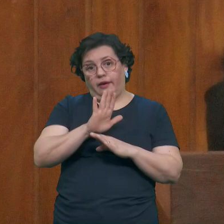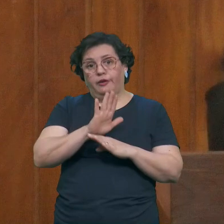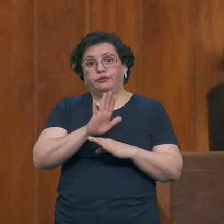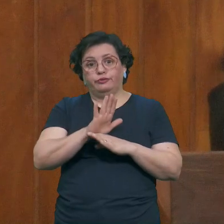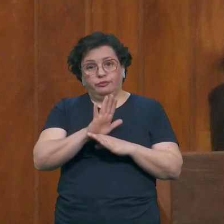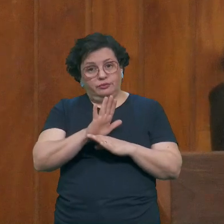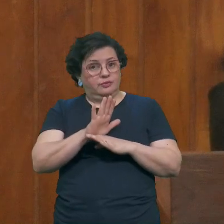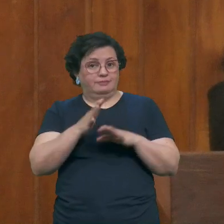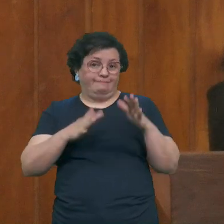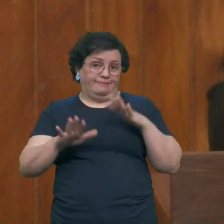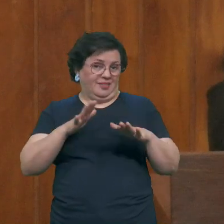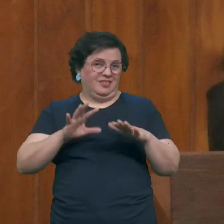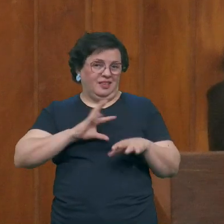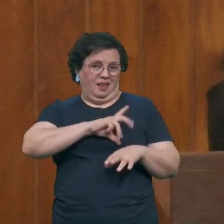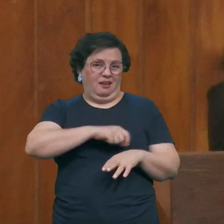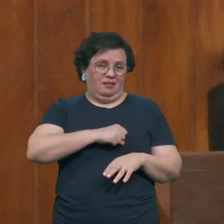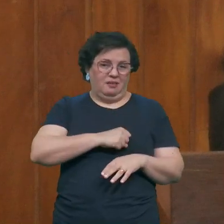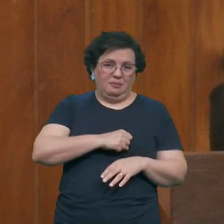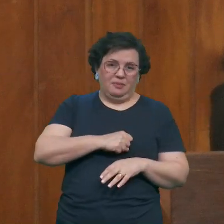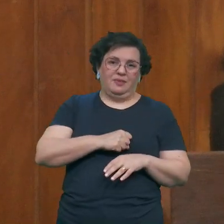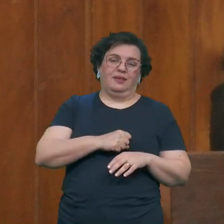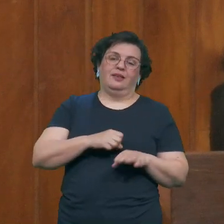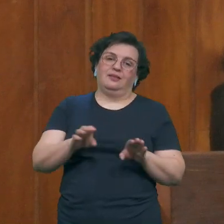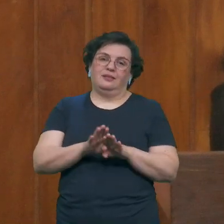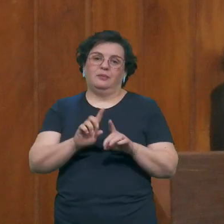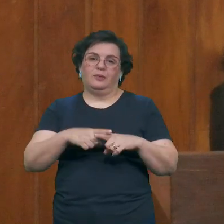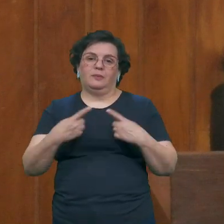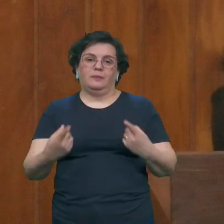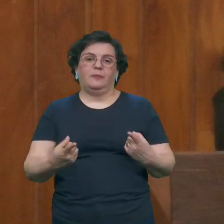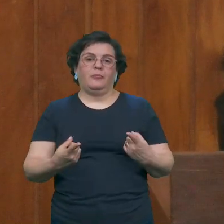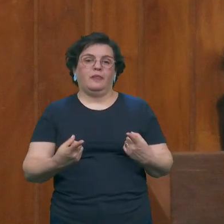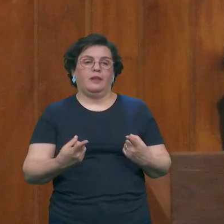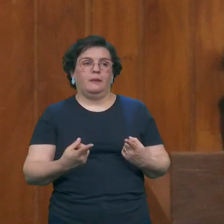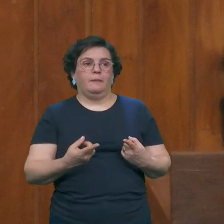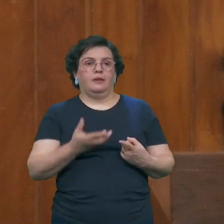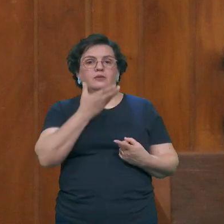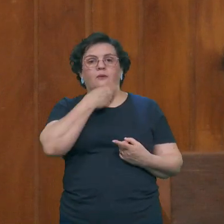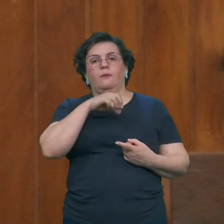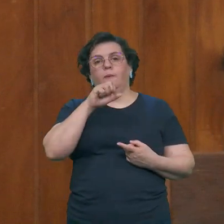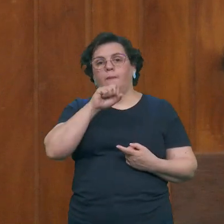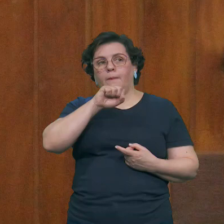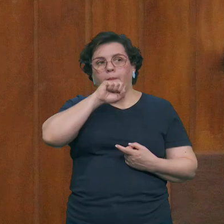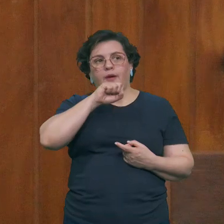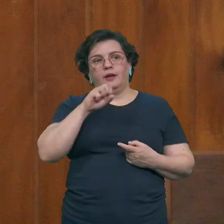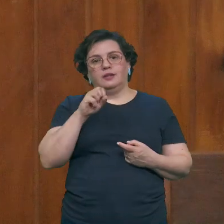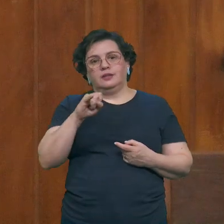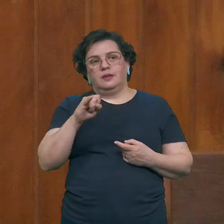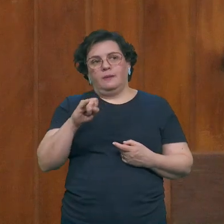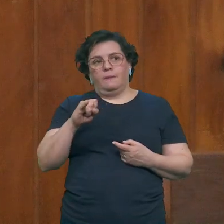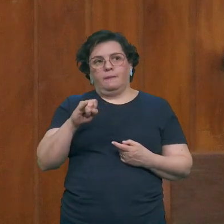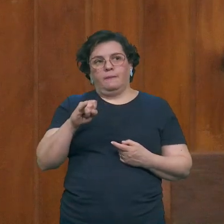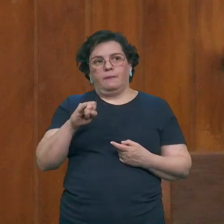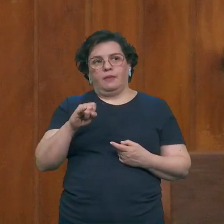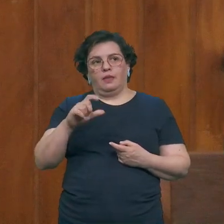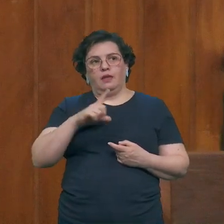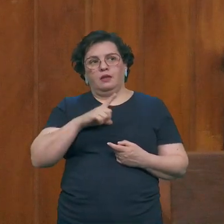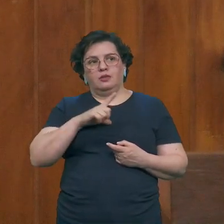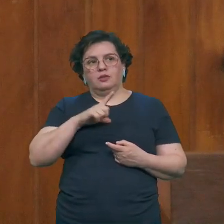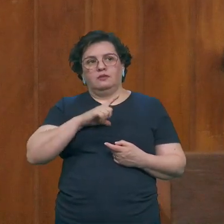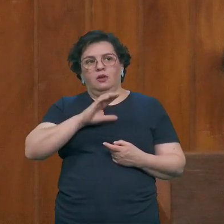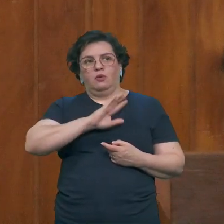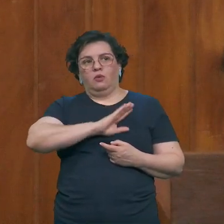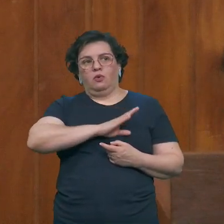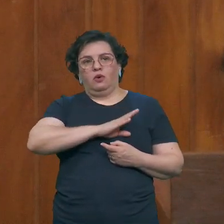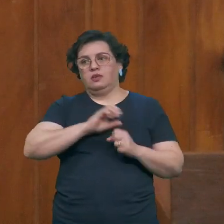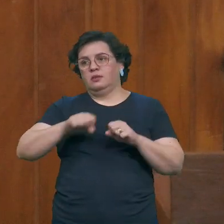o pai, ele ama também, mas ele, se ele puder conseguir o coração para dar, ele vai atrás de um coração,